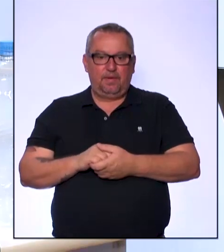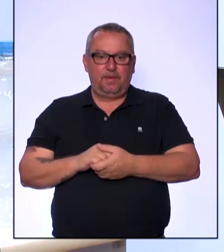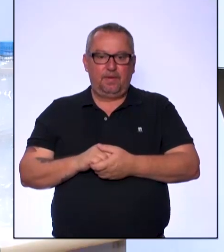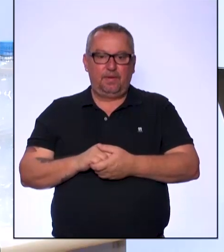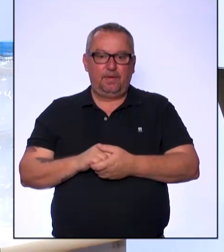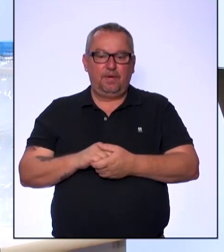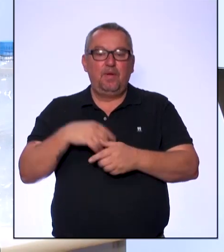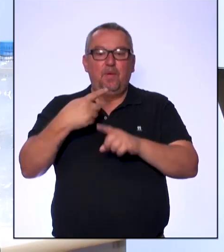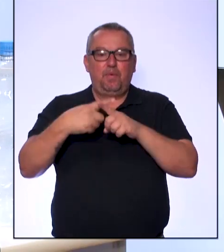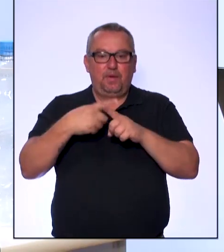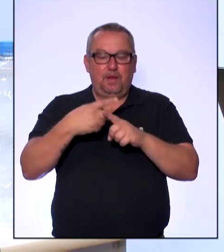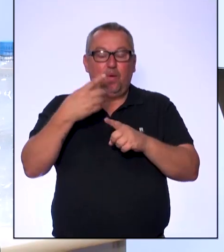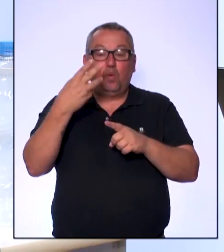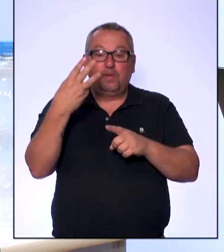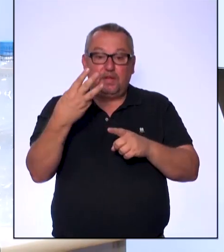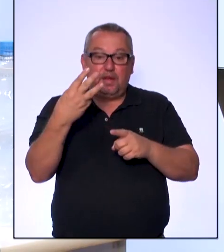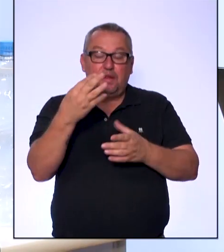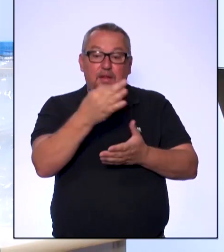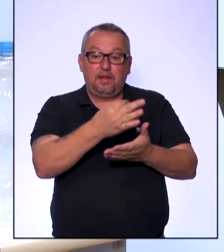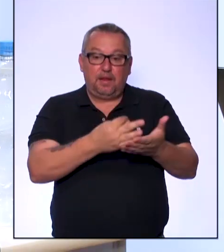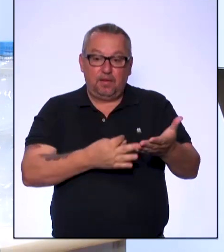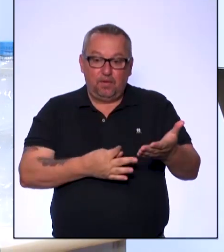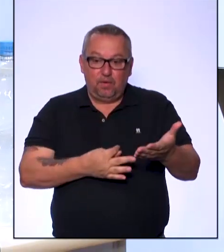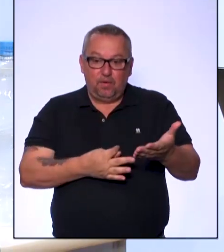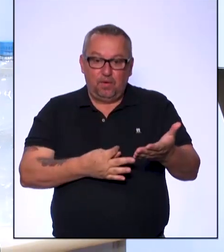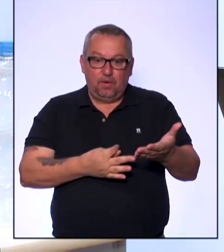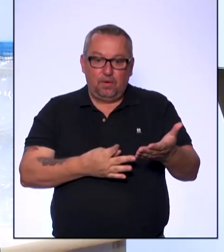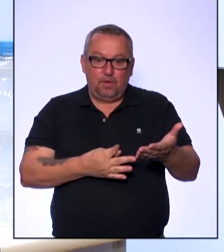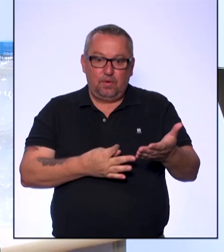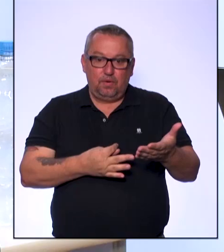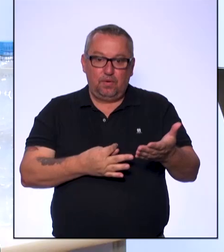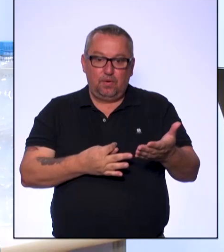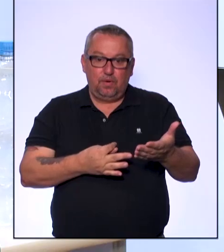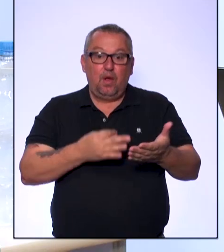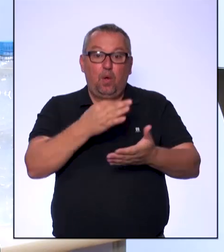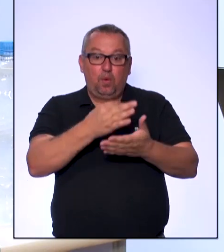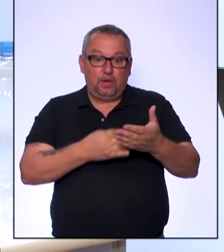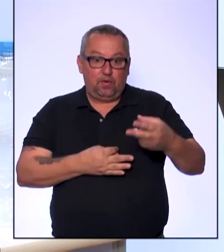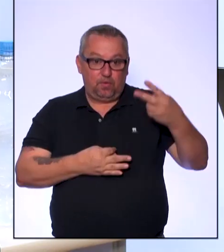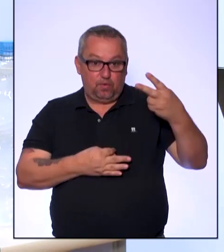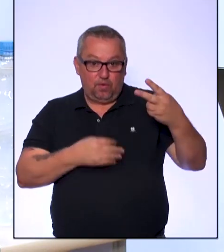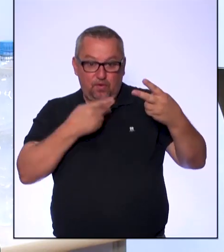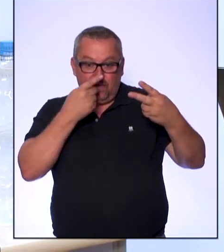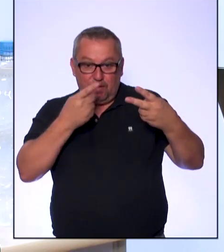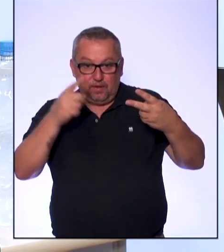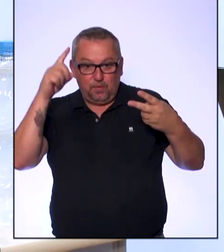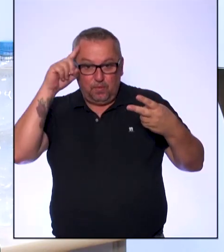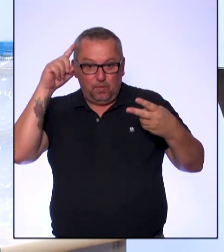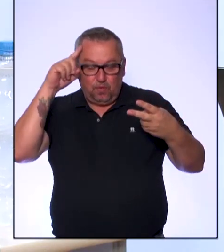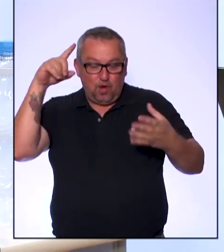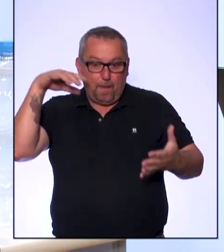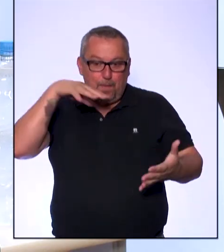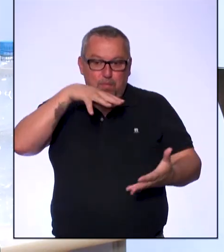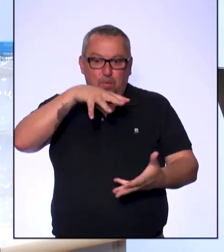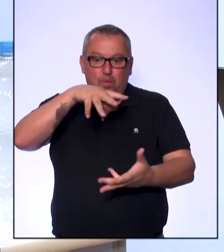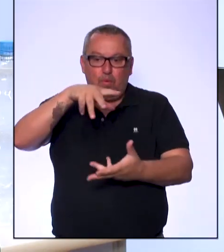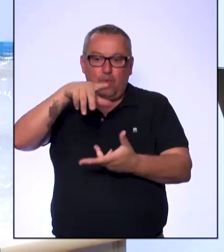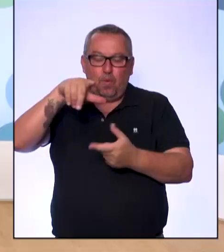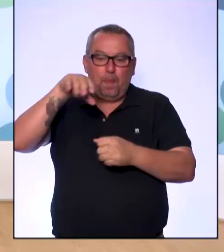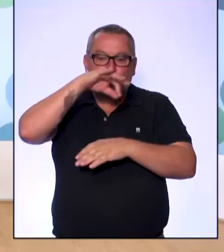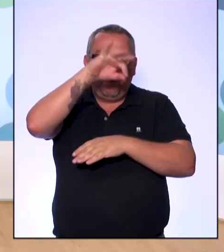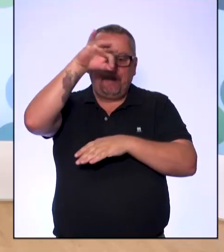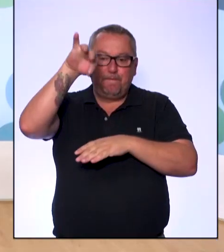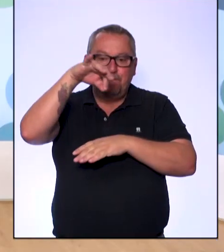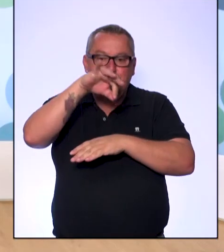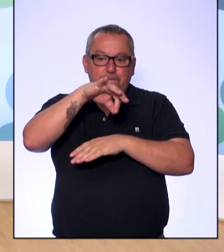forma. Porque os 3 textos, assim, mas não é da mesma... O texto 2, ele fala do Dia Mundial das Abelhas, mas ele